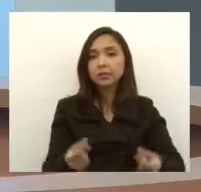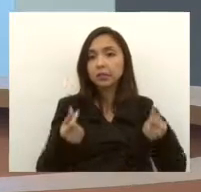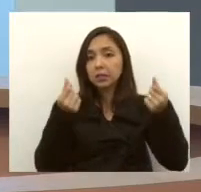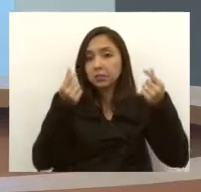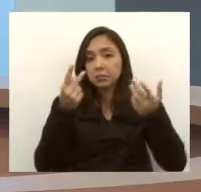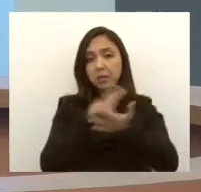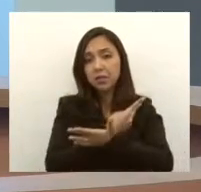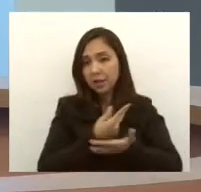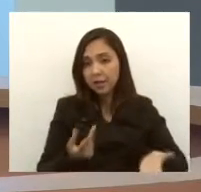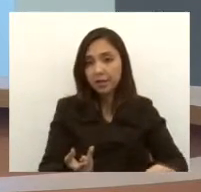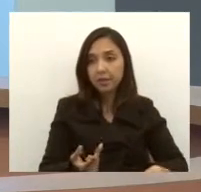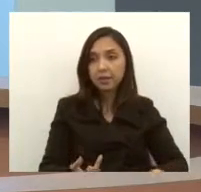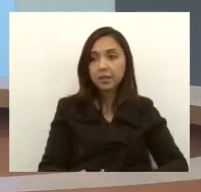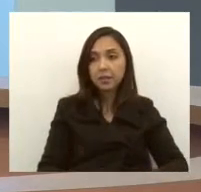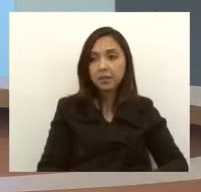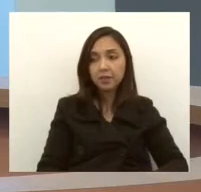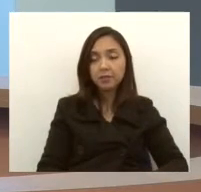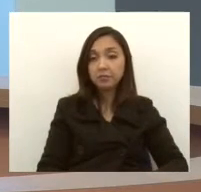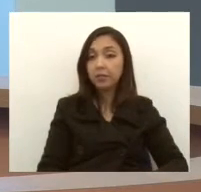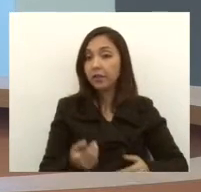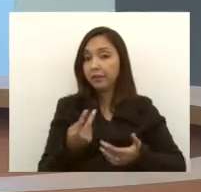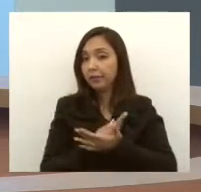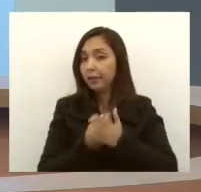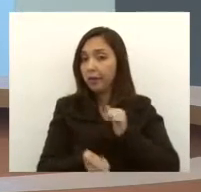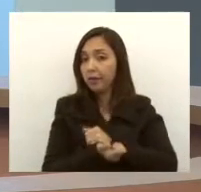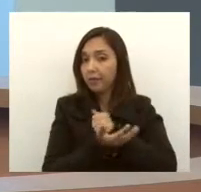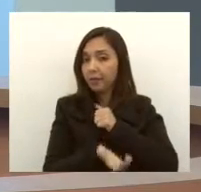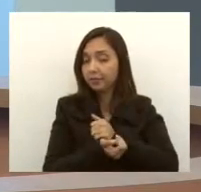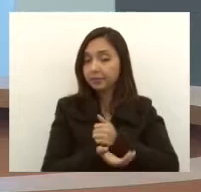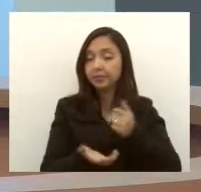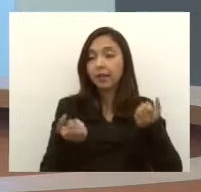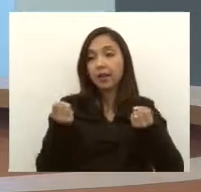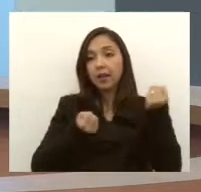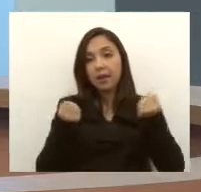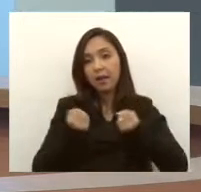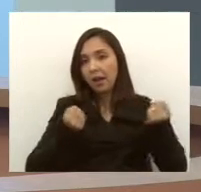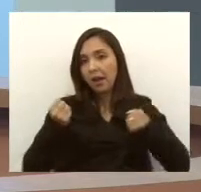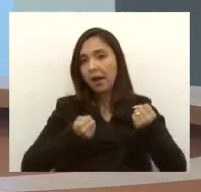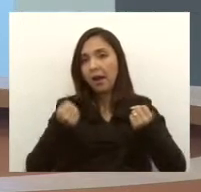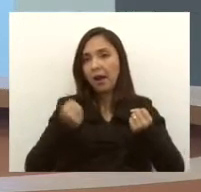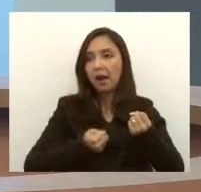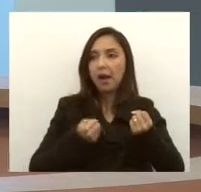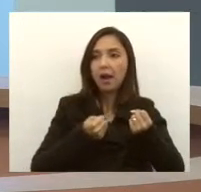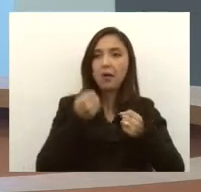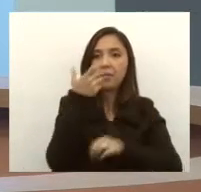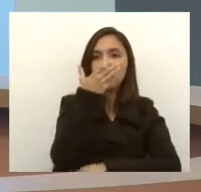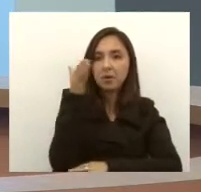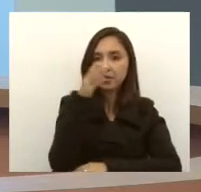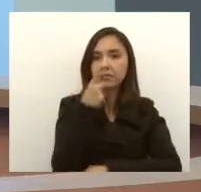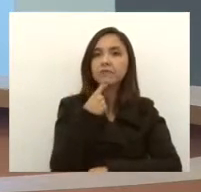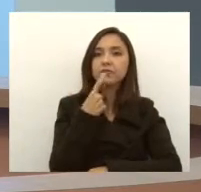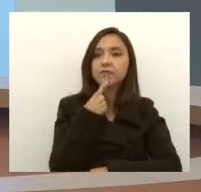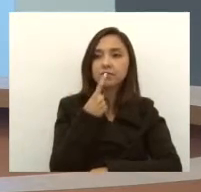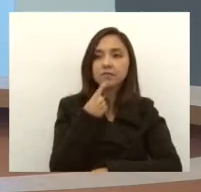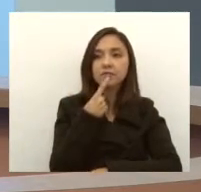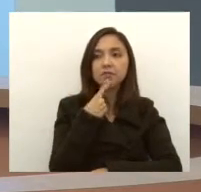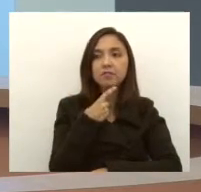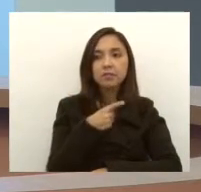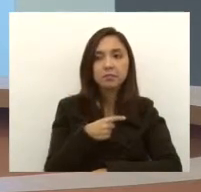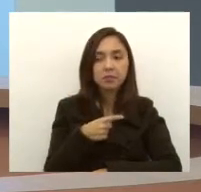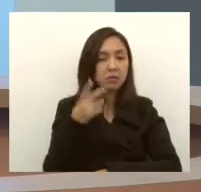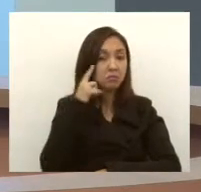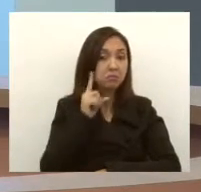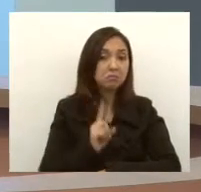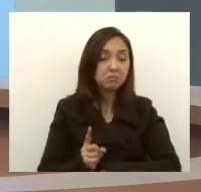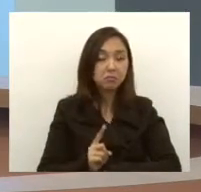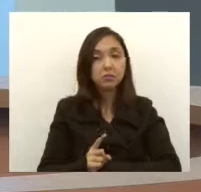estar enricando de forma ilegal, né? Com carros até da cor da bandeira vermelha, em homenagem, eu não